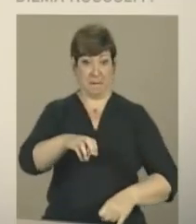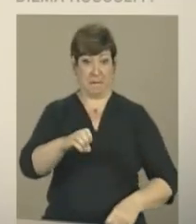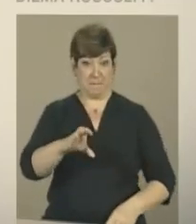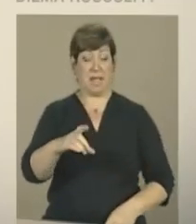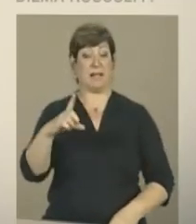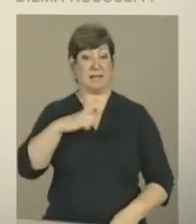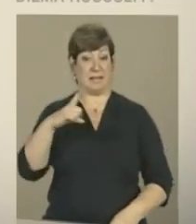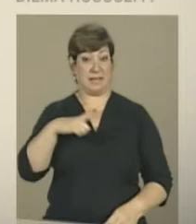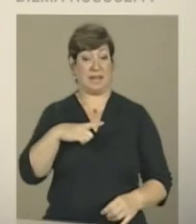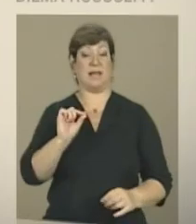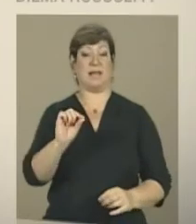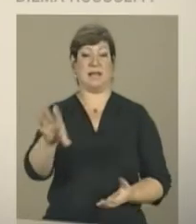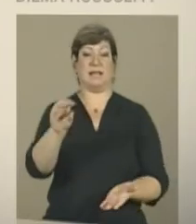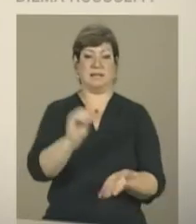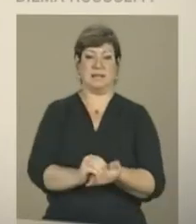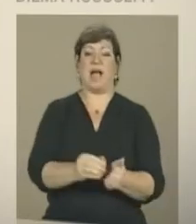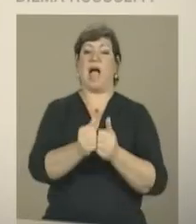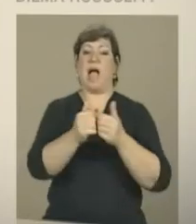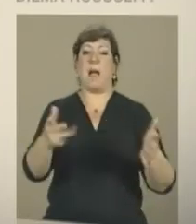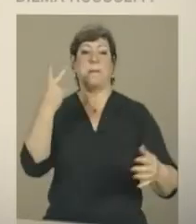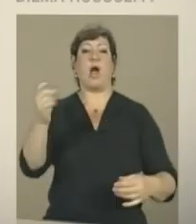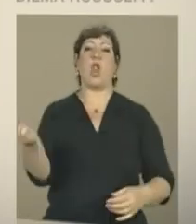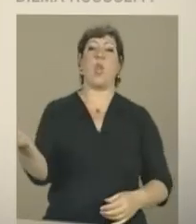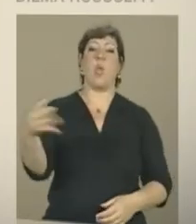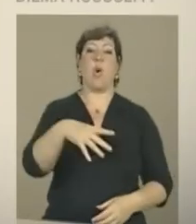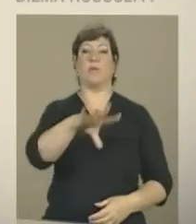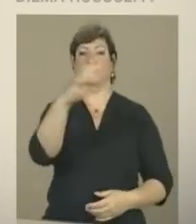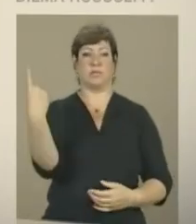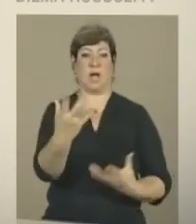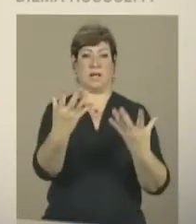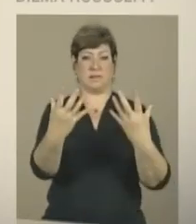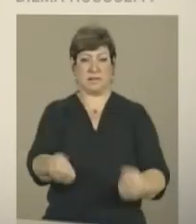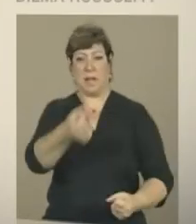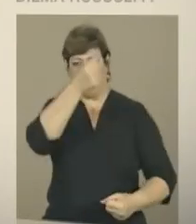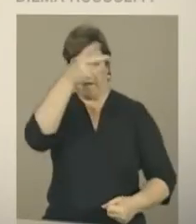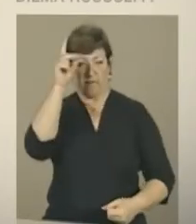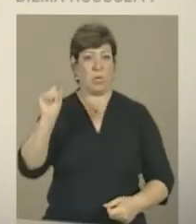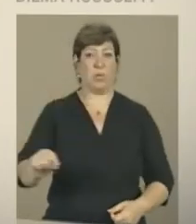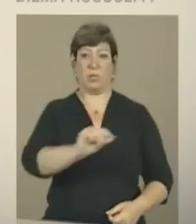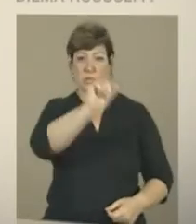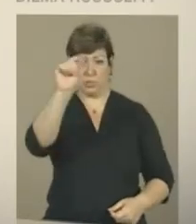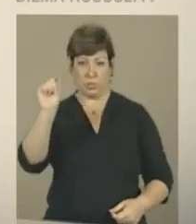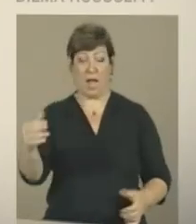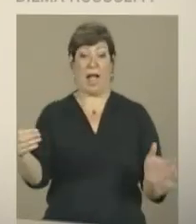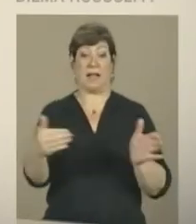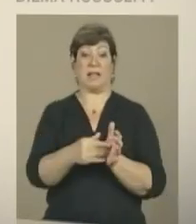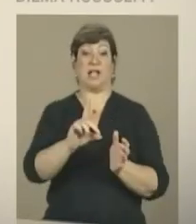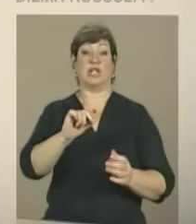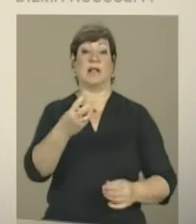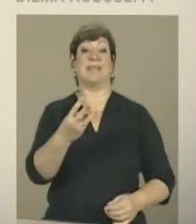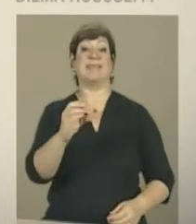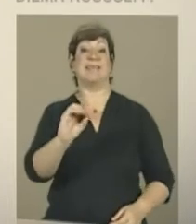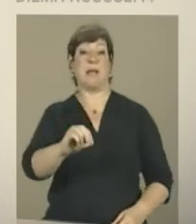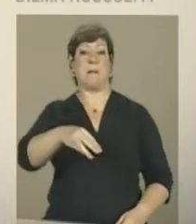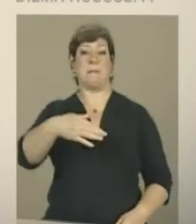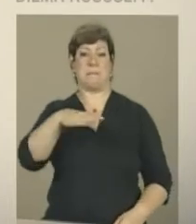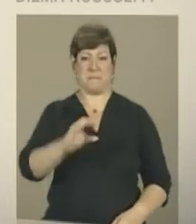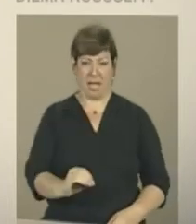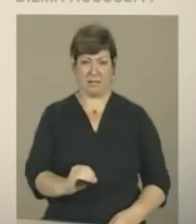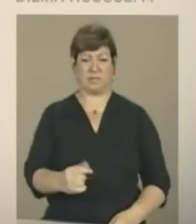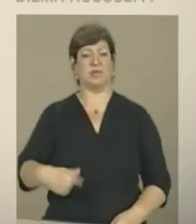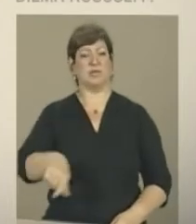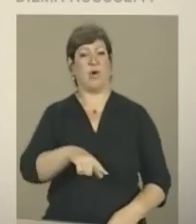está com as inscrições abertas para novas adesões das prefeituras até o dia trinta de Março